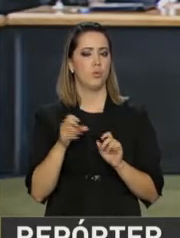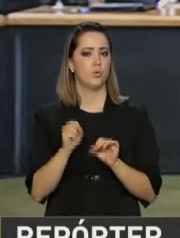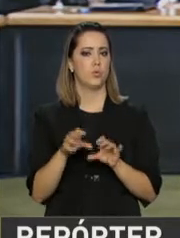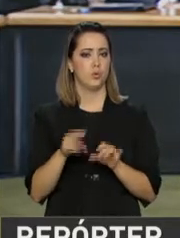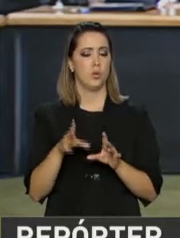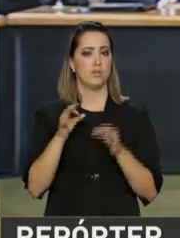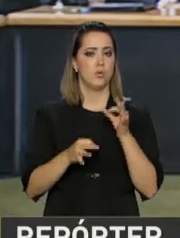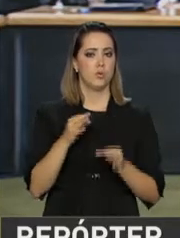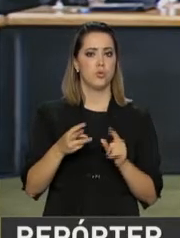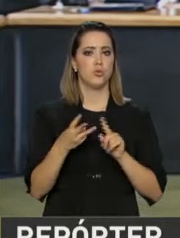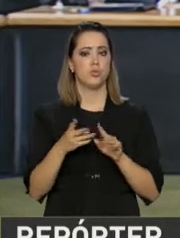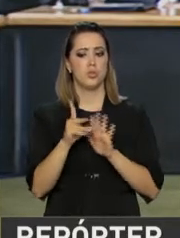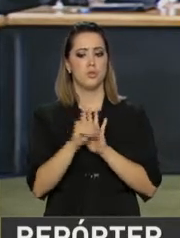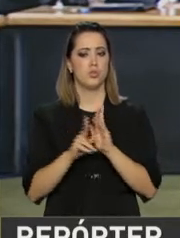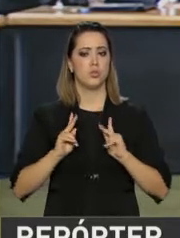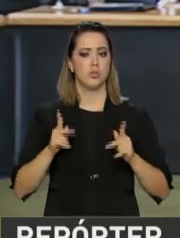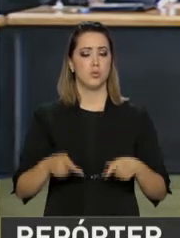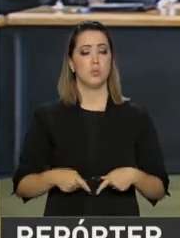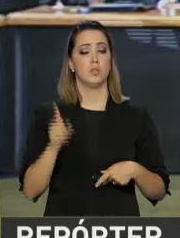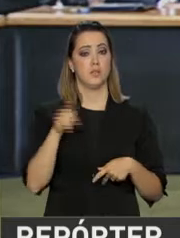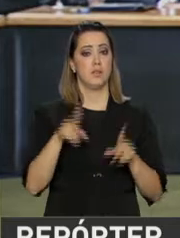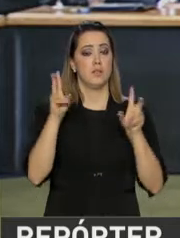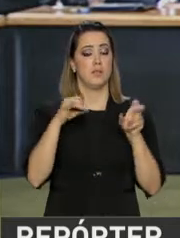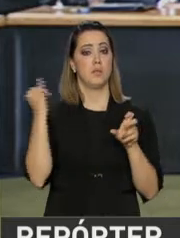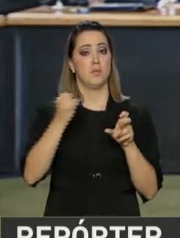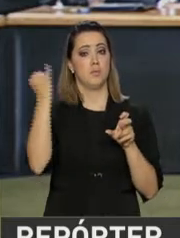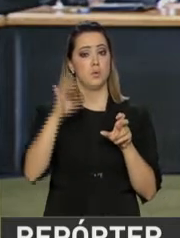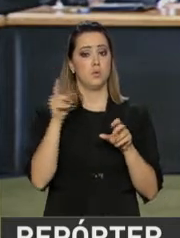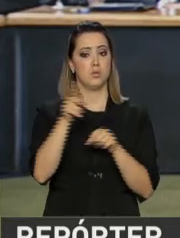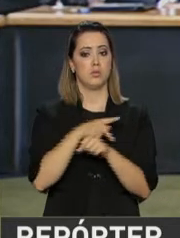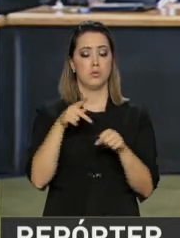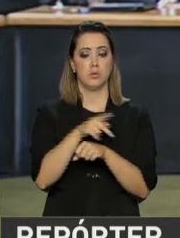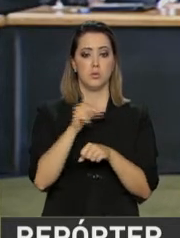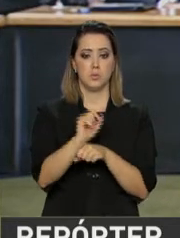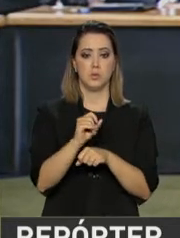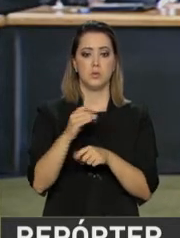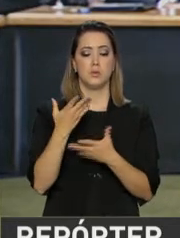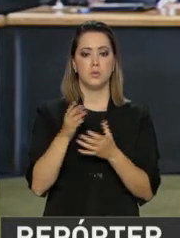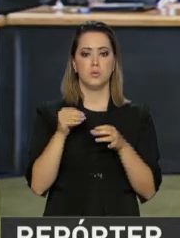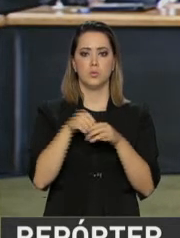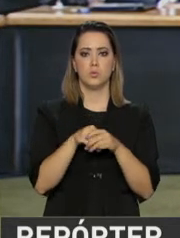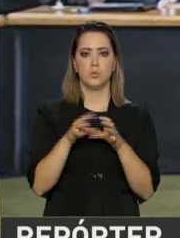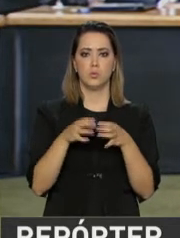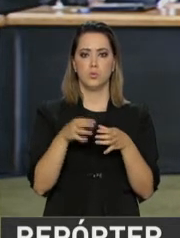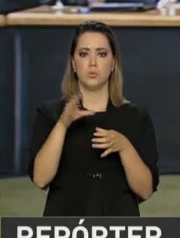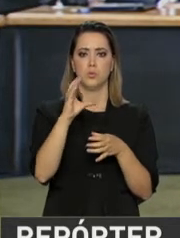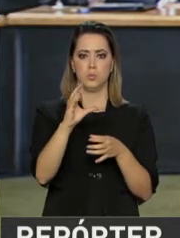direitos humanos são temas muito caros a todos os países integrantes da cplp